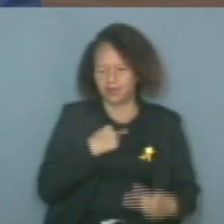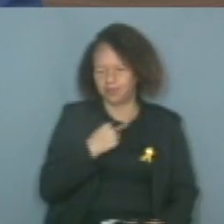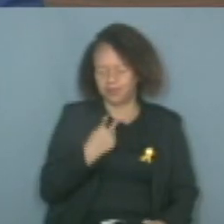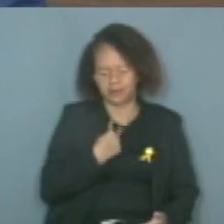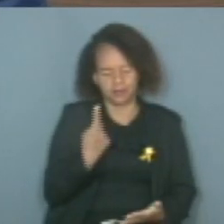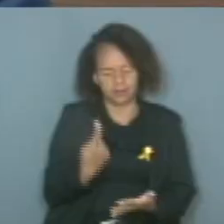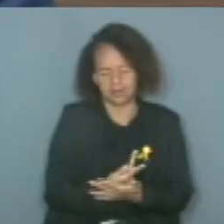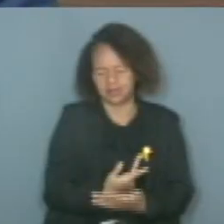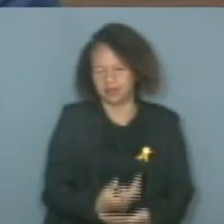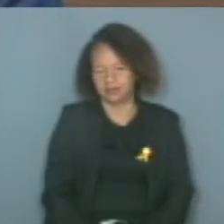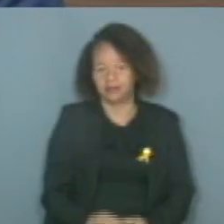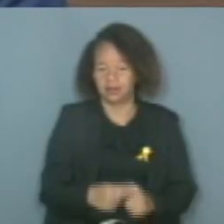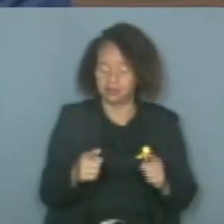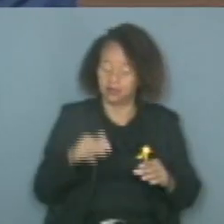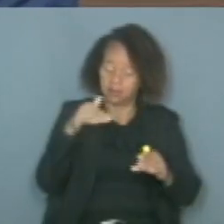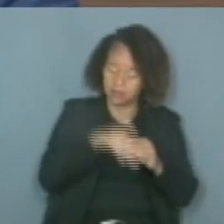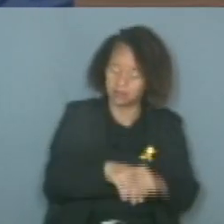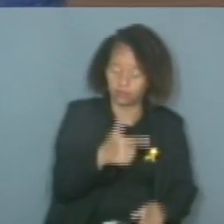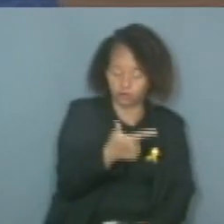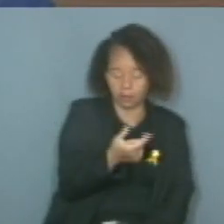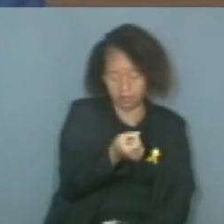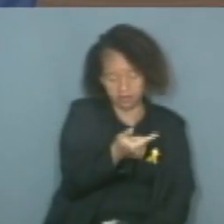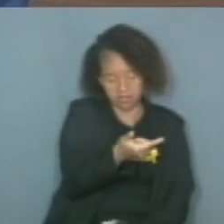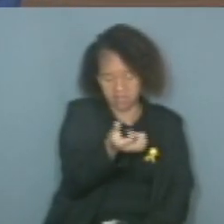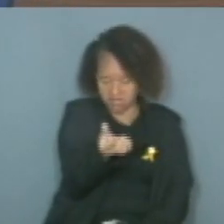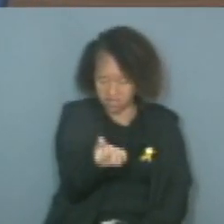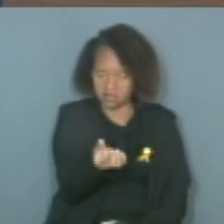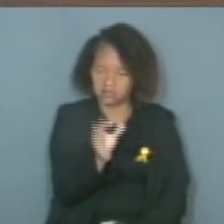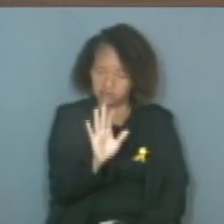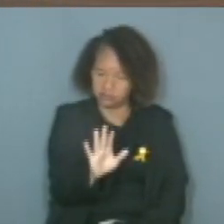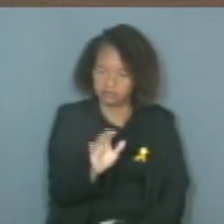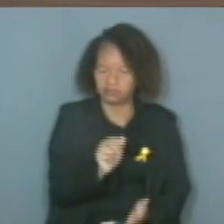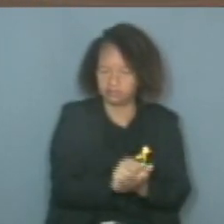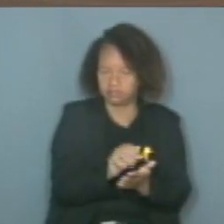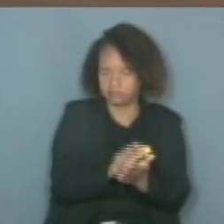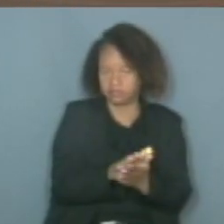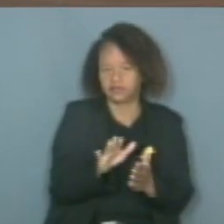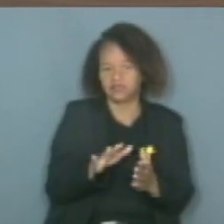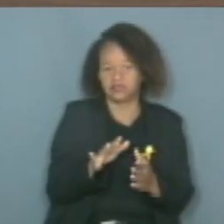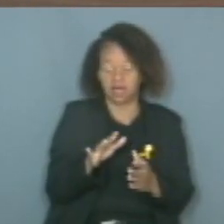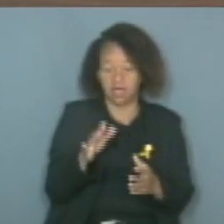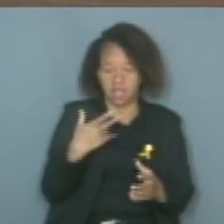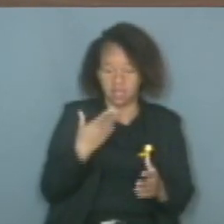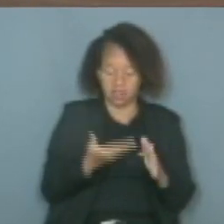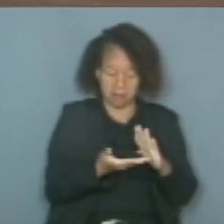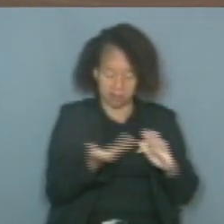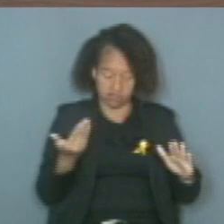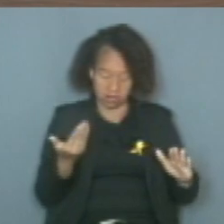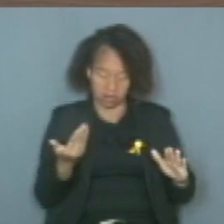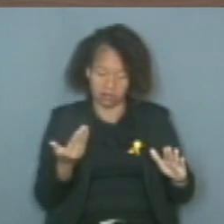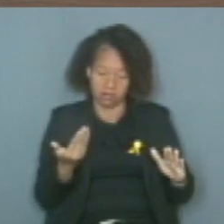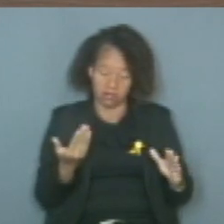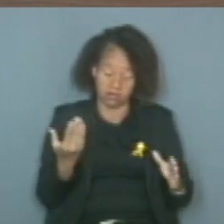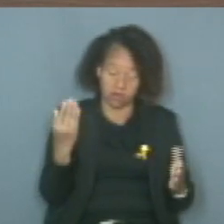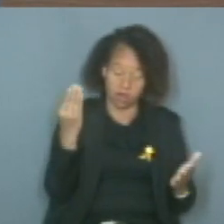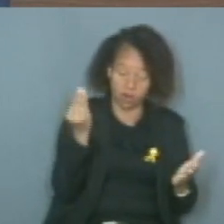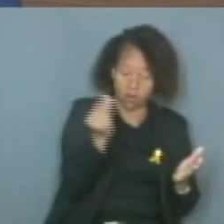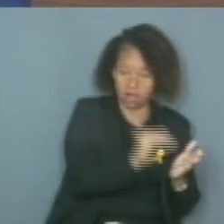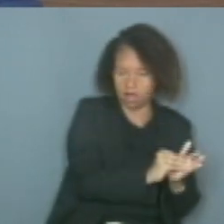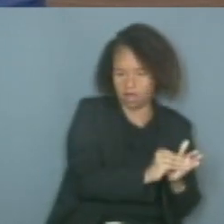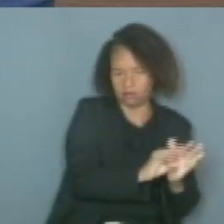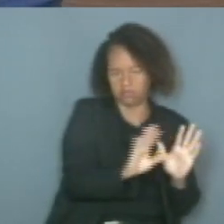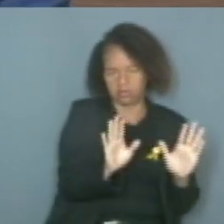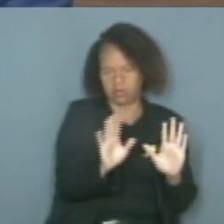Mas as eleições de 2026 estão vindo aí. E aqueles que têm o poder de tirar e colocar, não